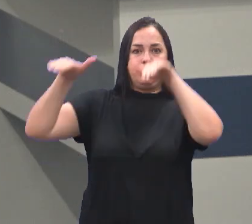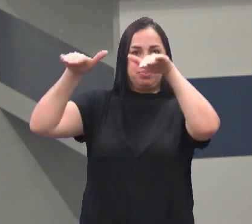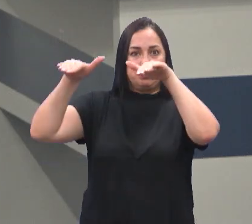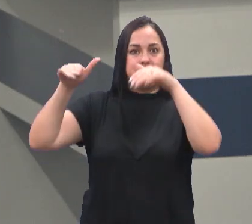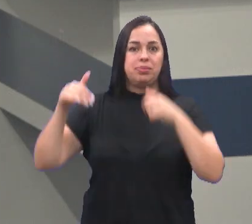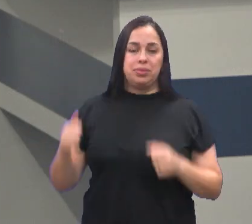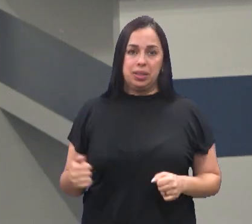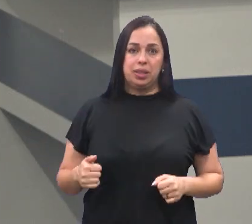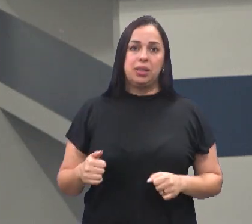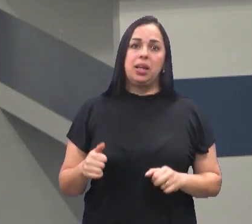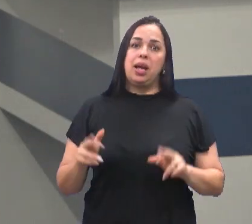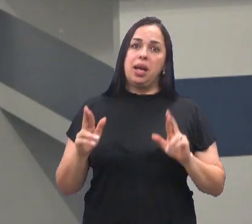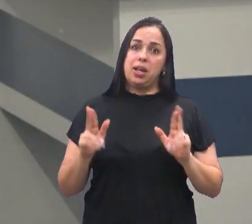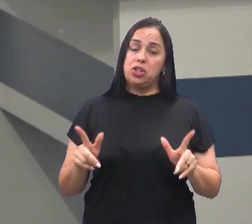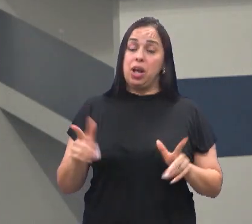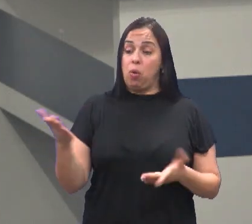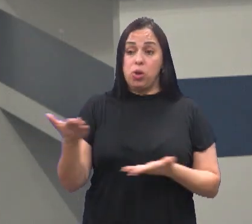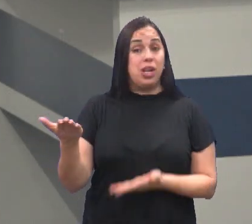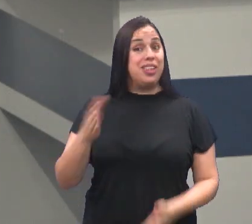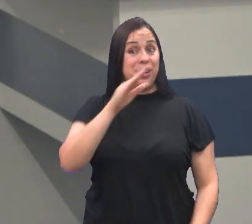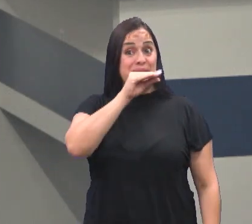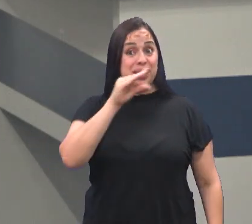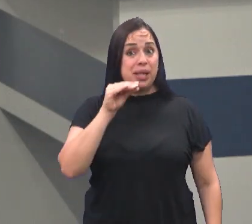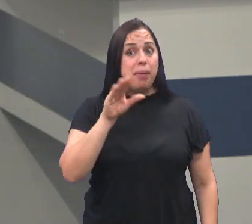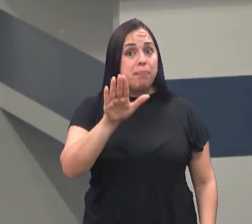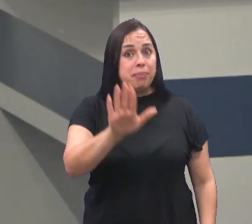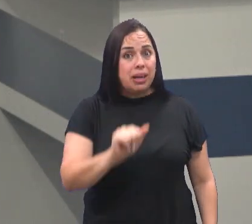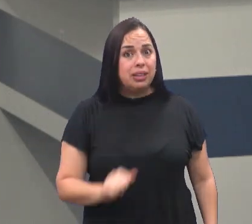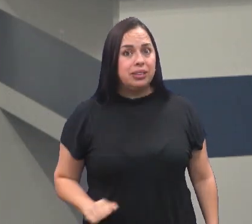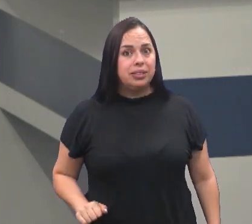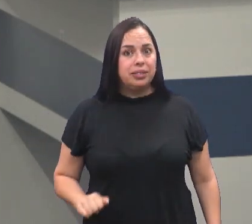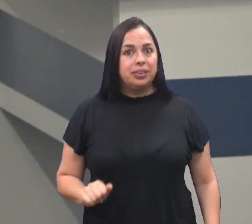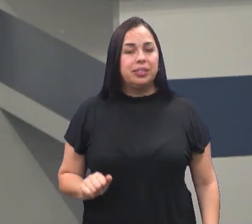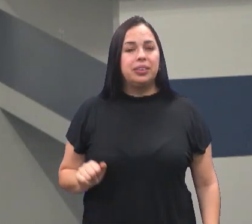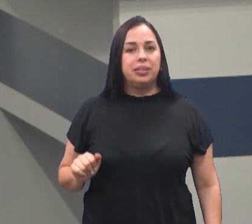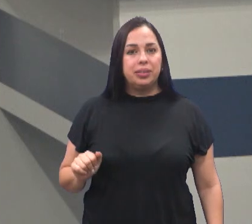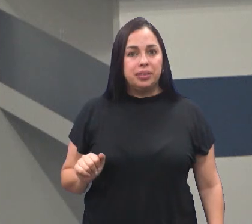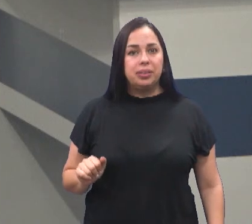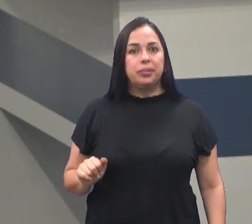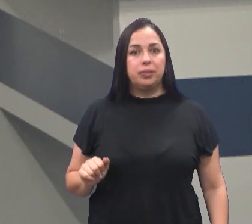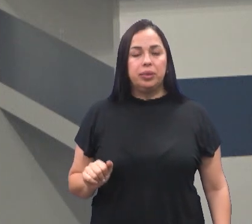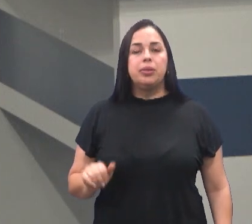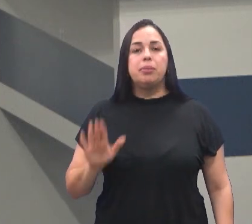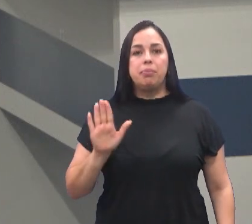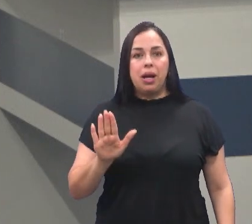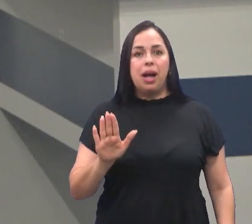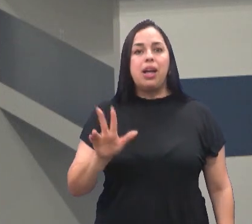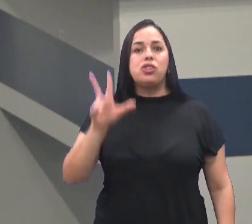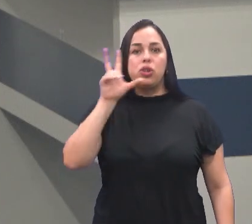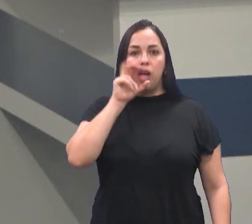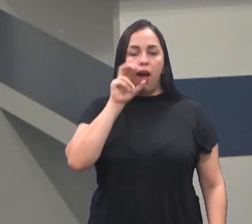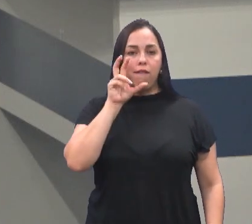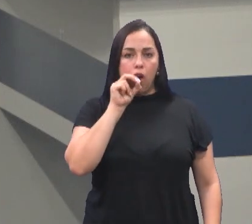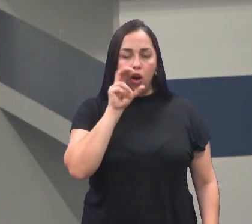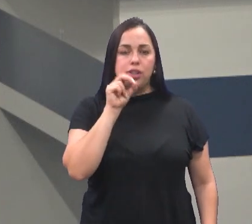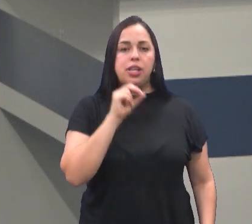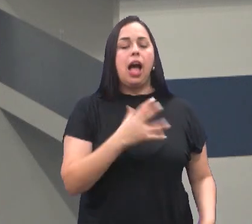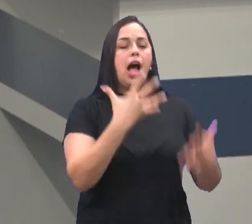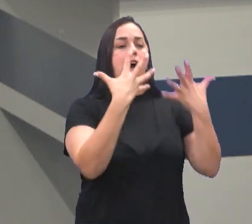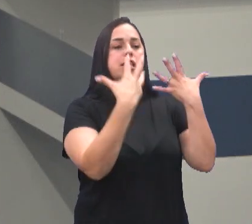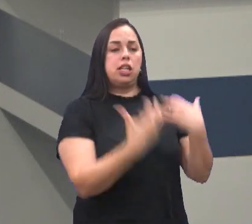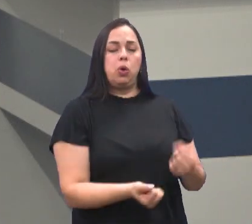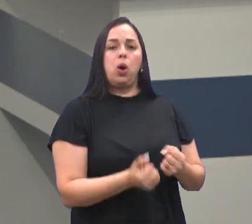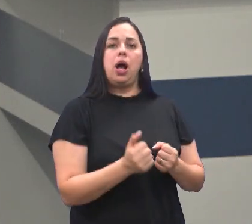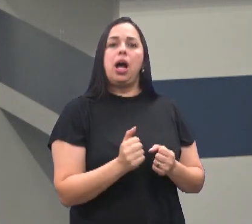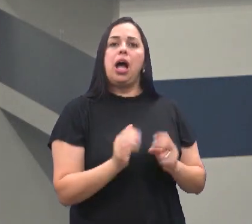toda a diferença um adolescente. Mas, Petit, esse caso, os avós assumiram essas crianças. Mas e